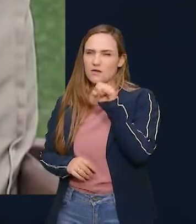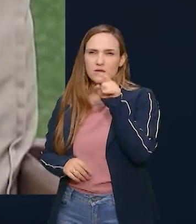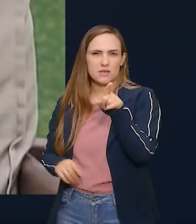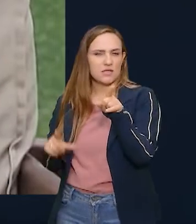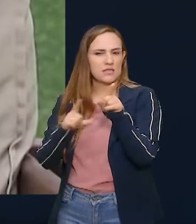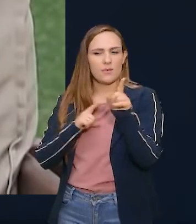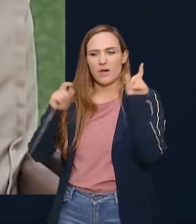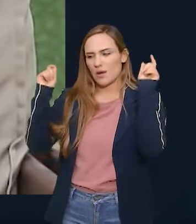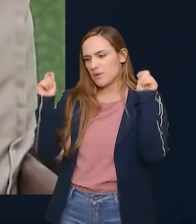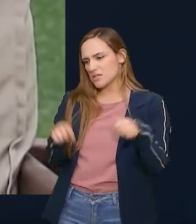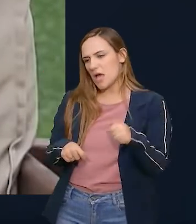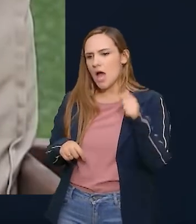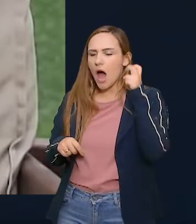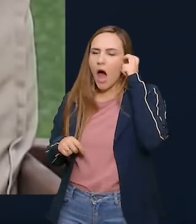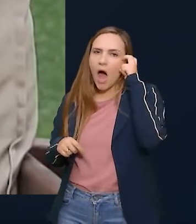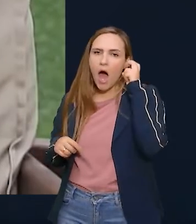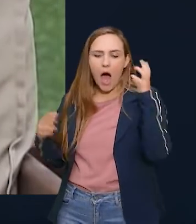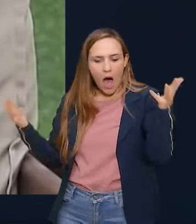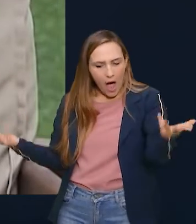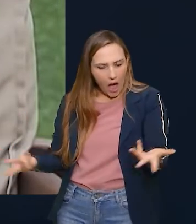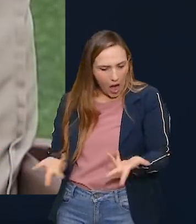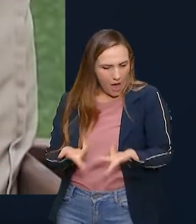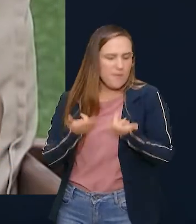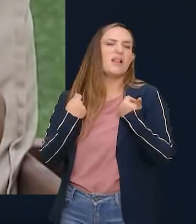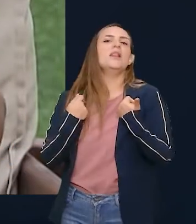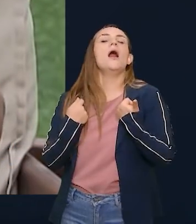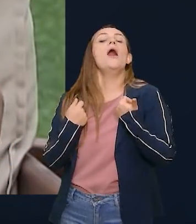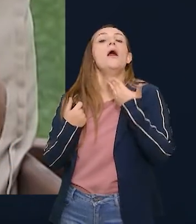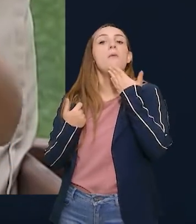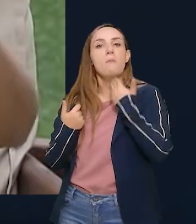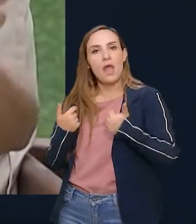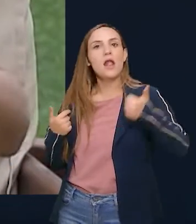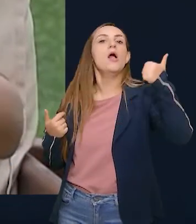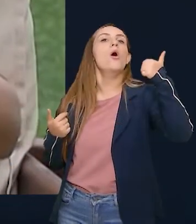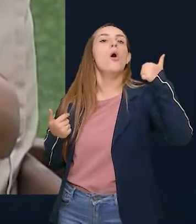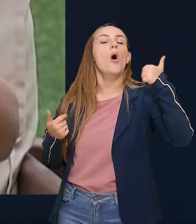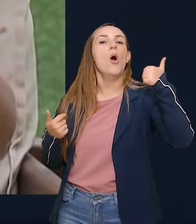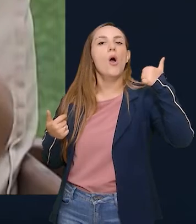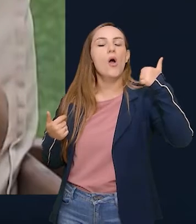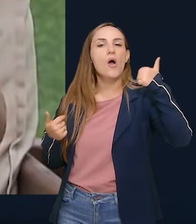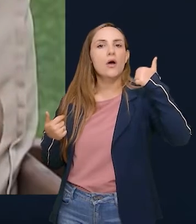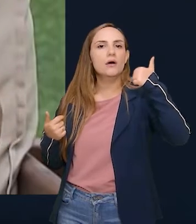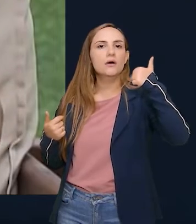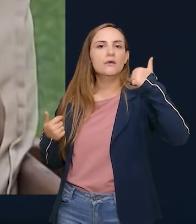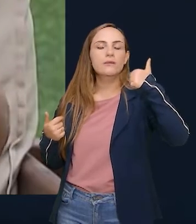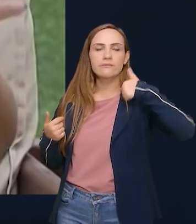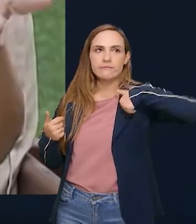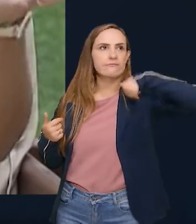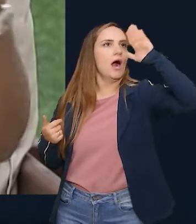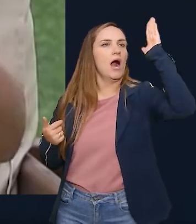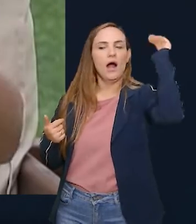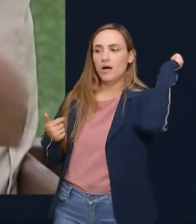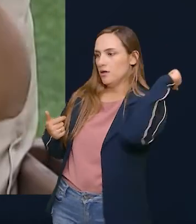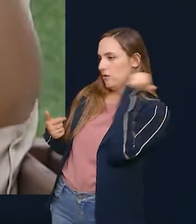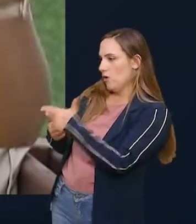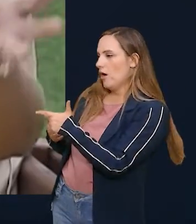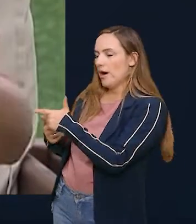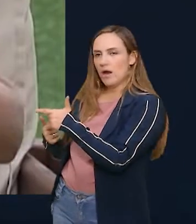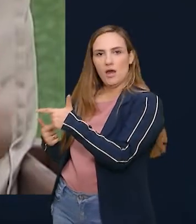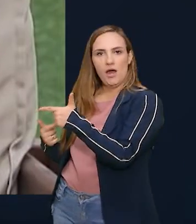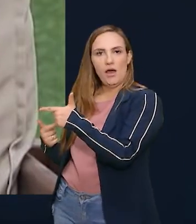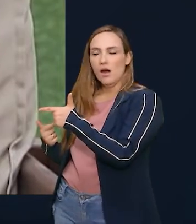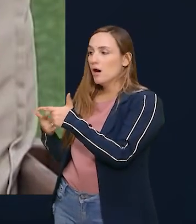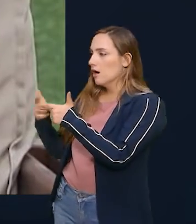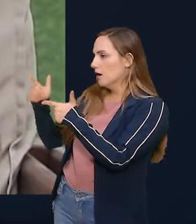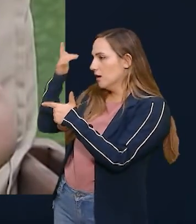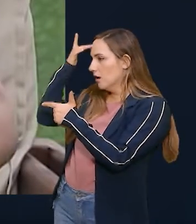uma habilidade que vem, né, de uma genética que é muito mais ampla do que pai e mãe, né? É uma coisa bem